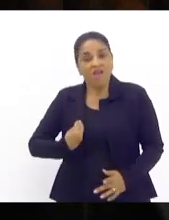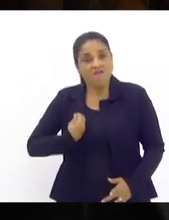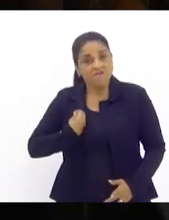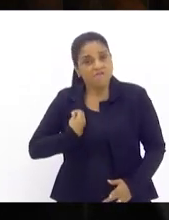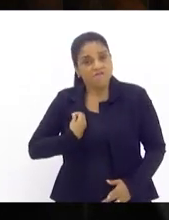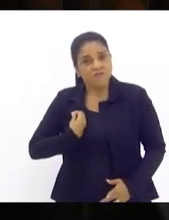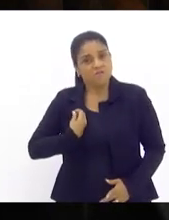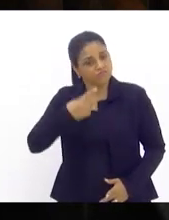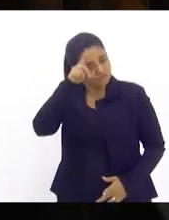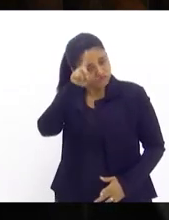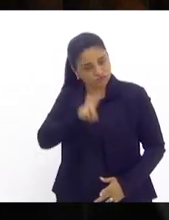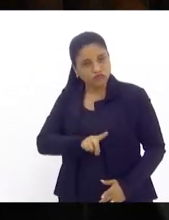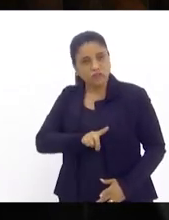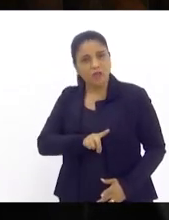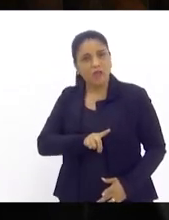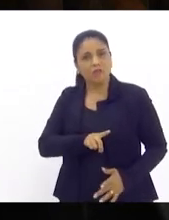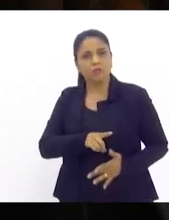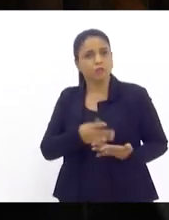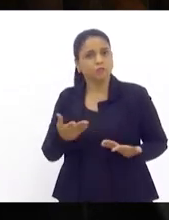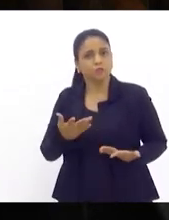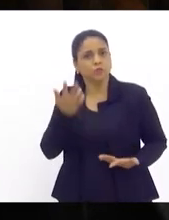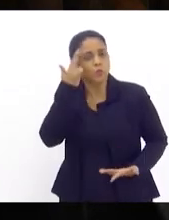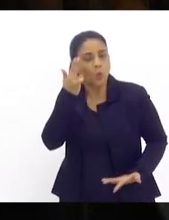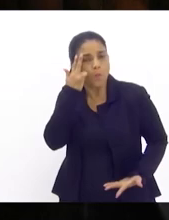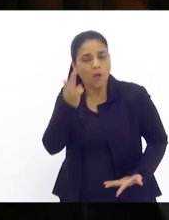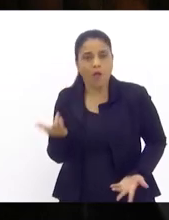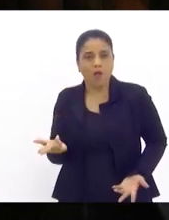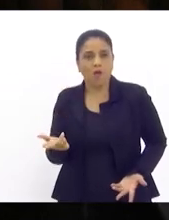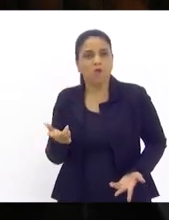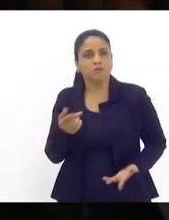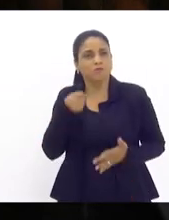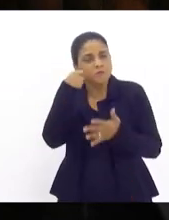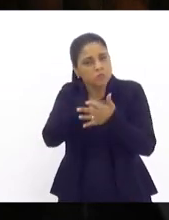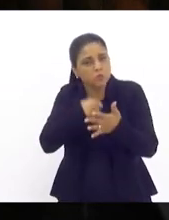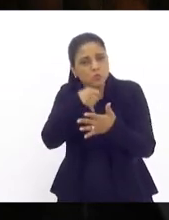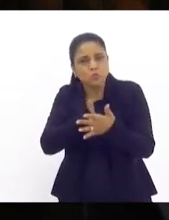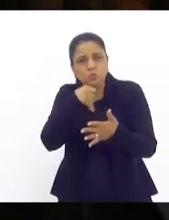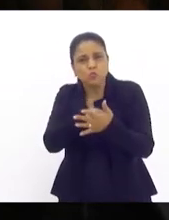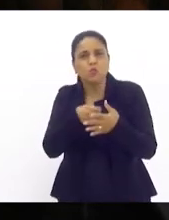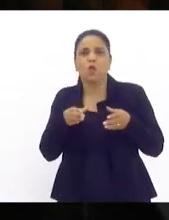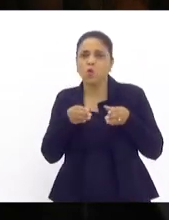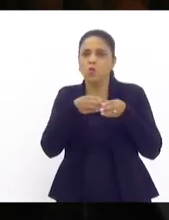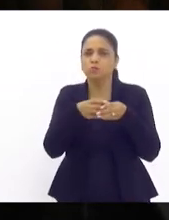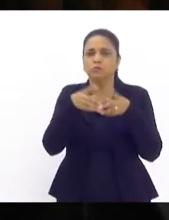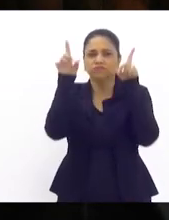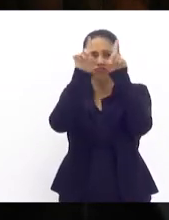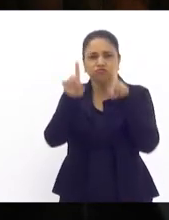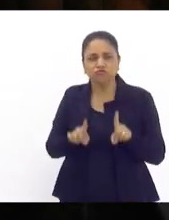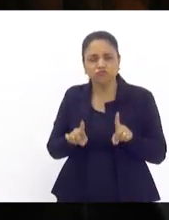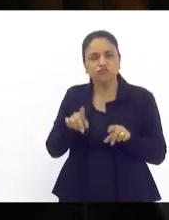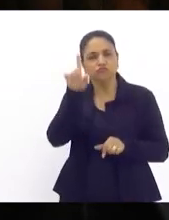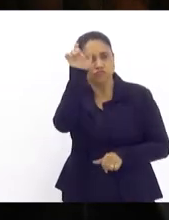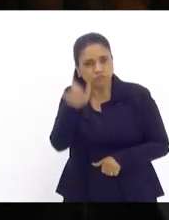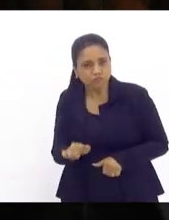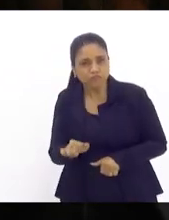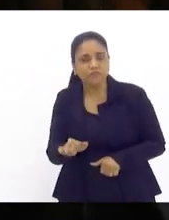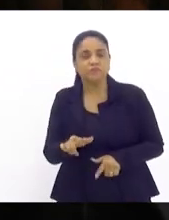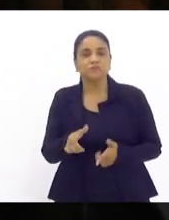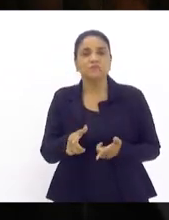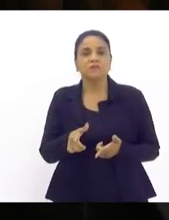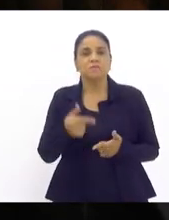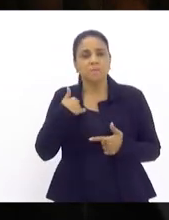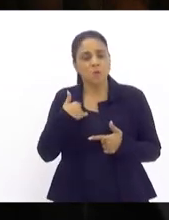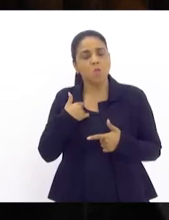e plena. Ou seja, nós precisamos lutar isso na Comissão da Pessoa com Deficiência, assim como o meu mandato direcionado